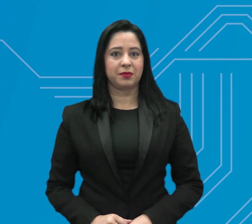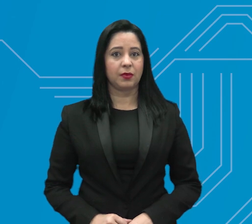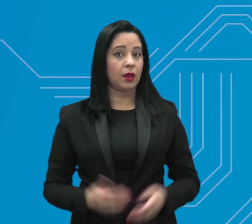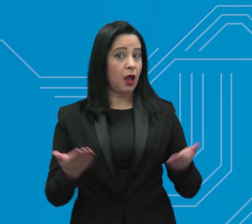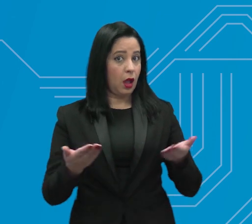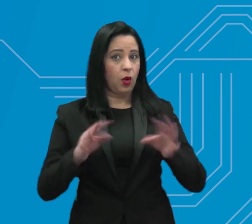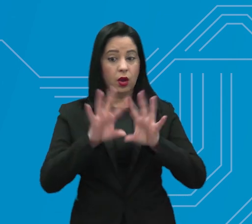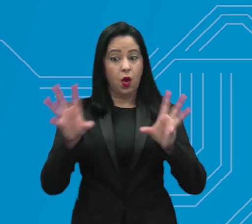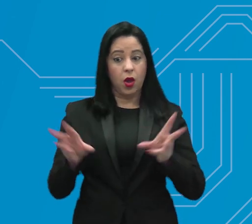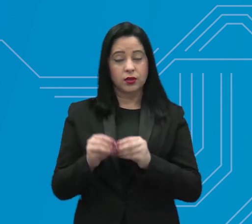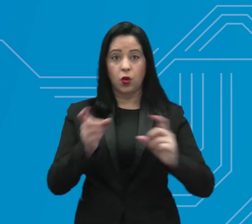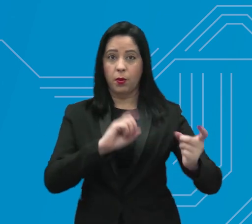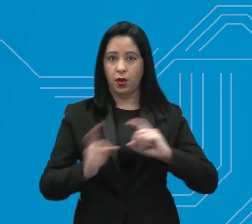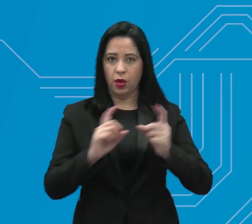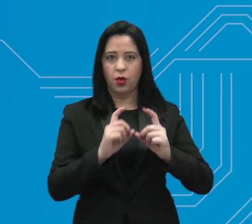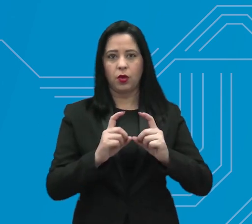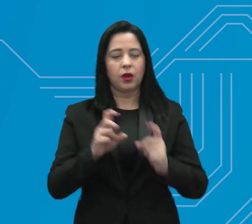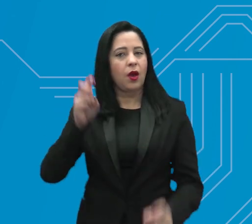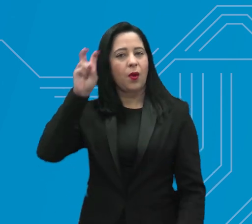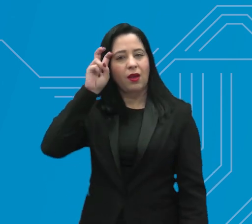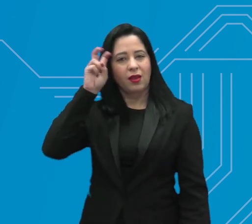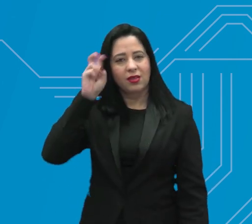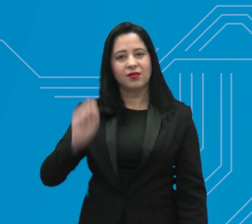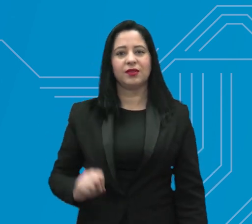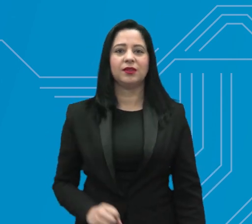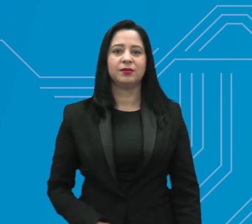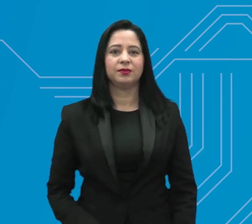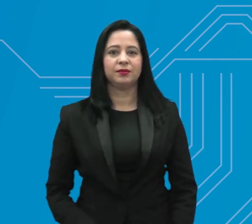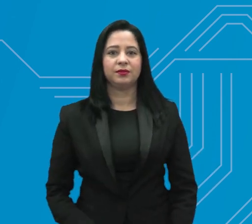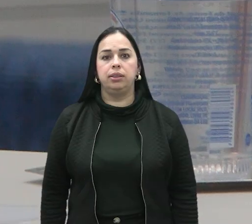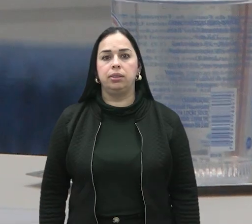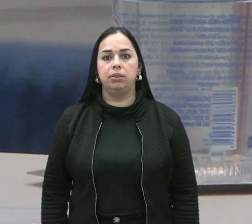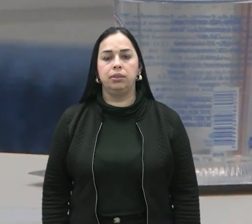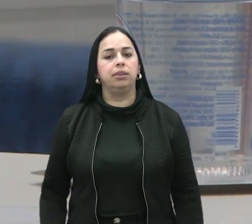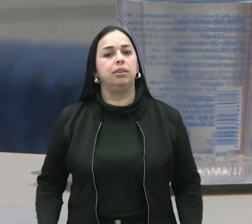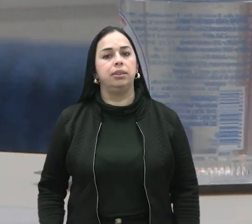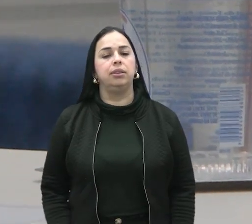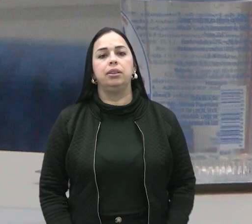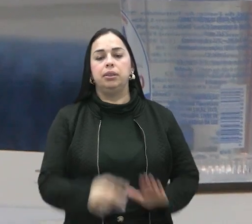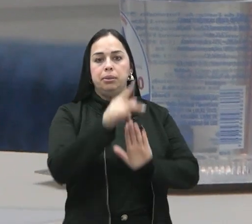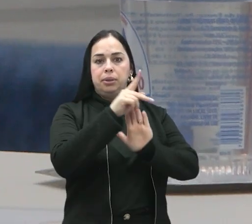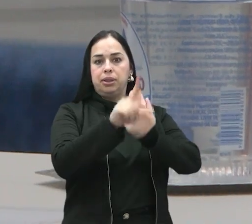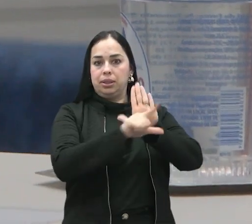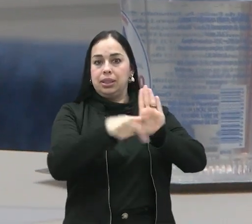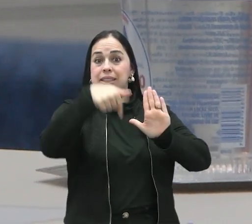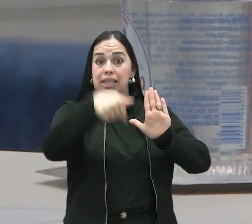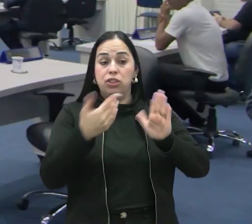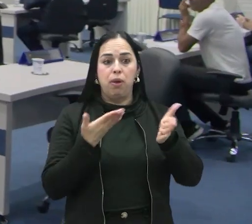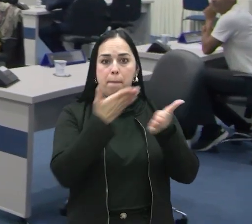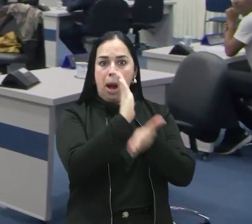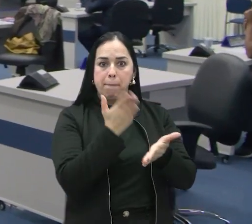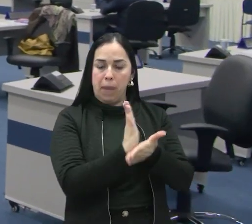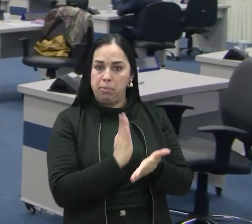Vamos começar a edição de hoje com o balanço da sessão realizado na última quinta-feira. 7 projetos de lei foram